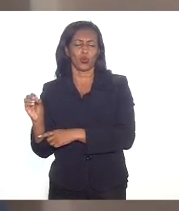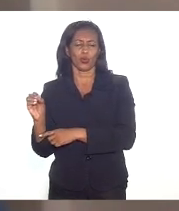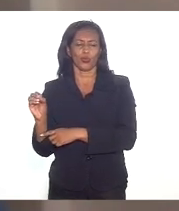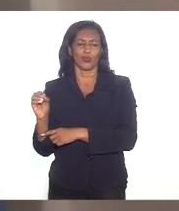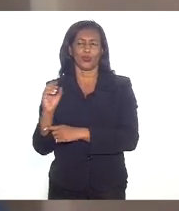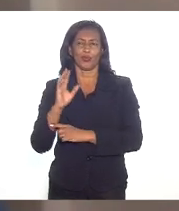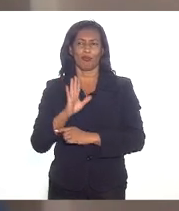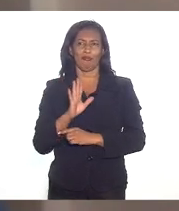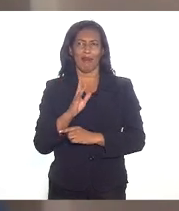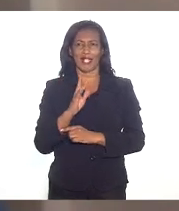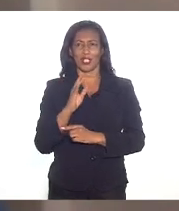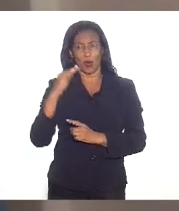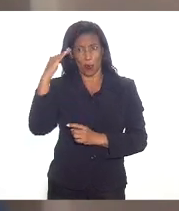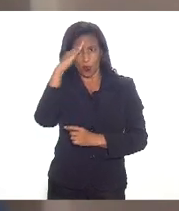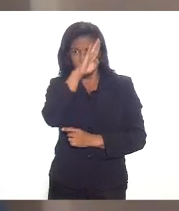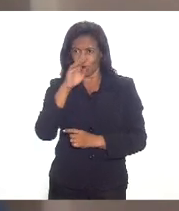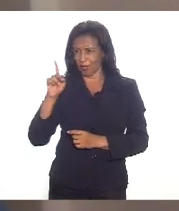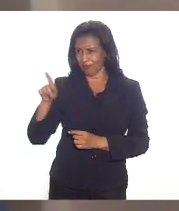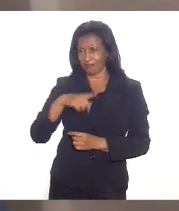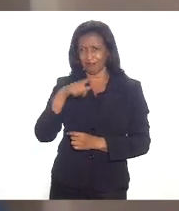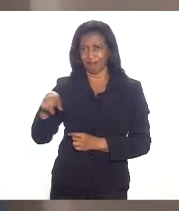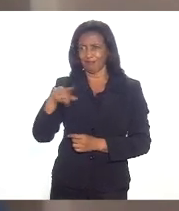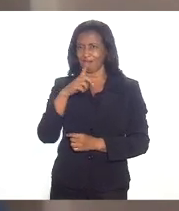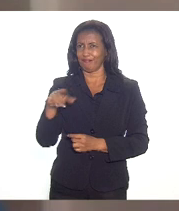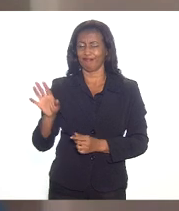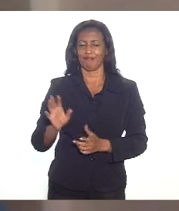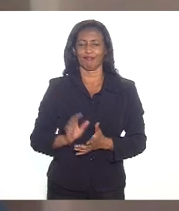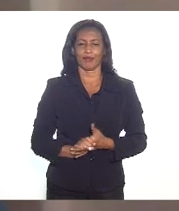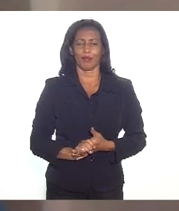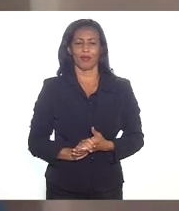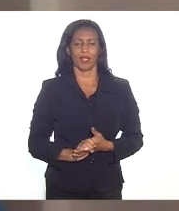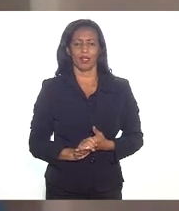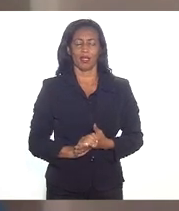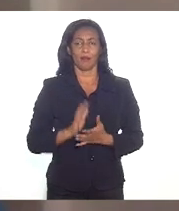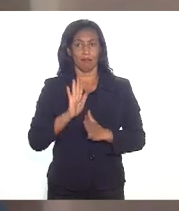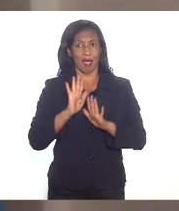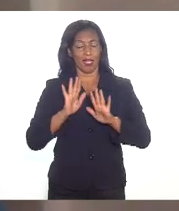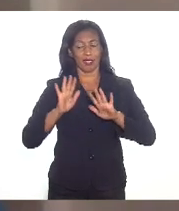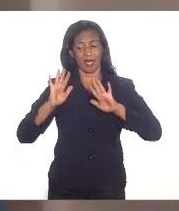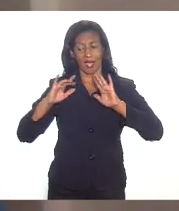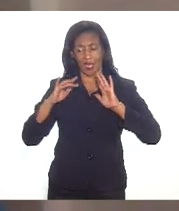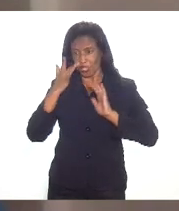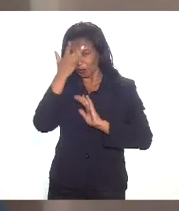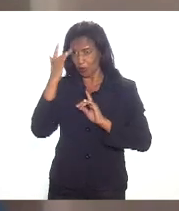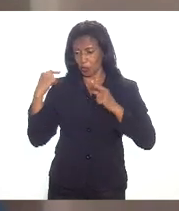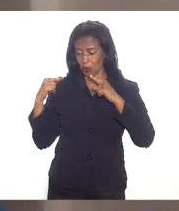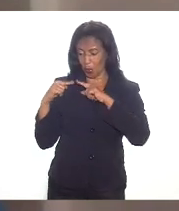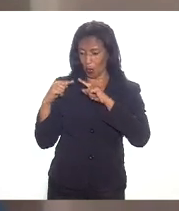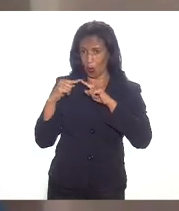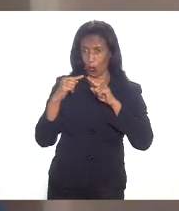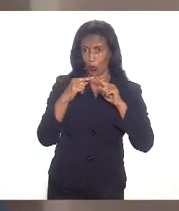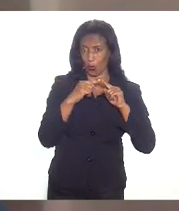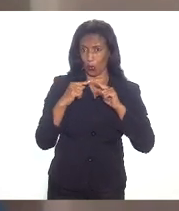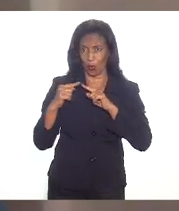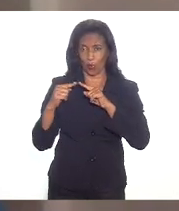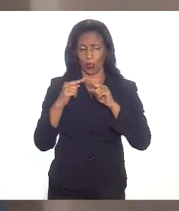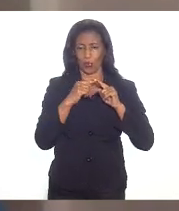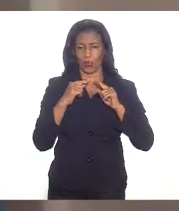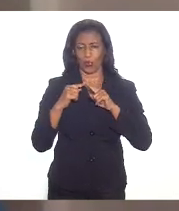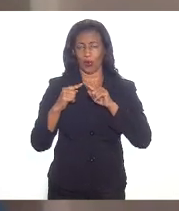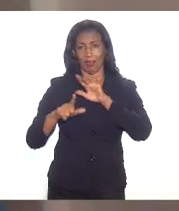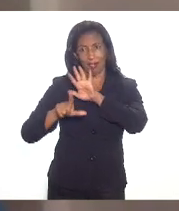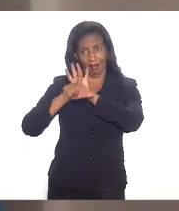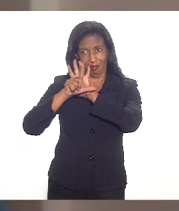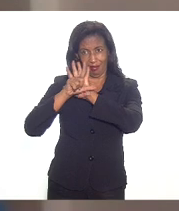a troika, né, as três pessoas que vão acompanhar, elas concordem, parece que teria isso, né, nessa